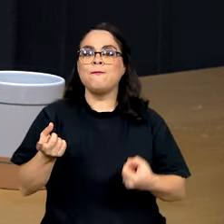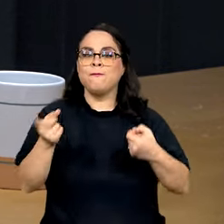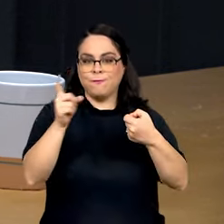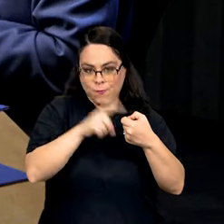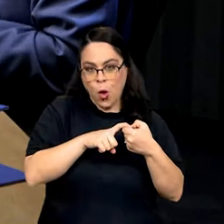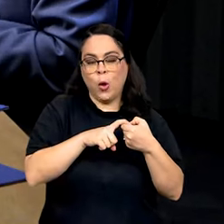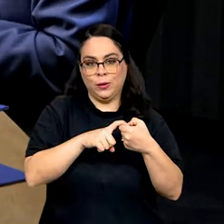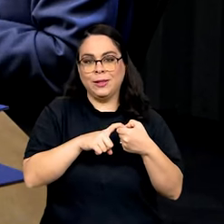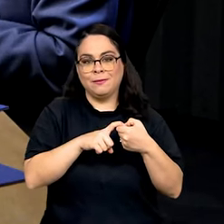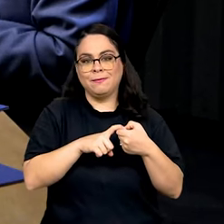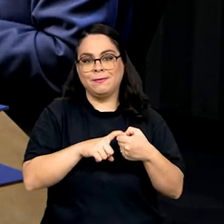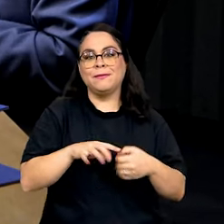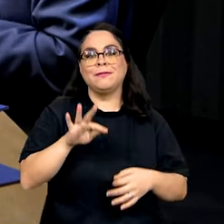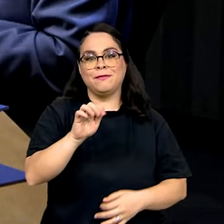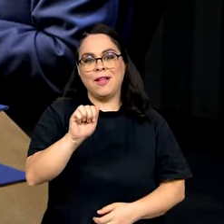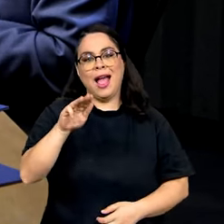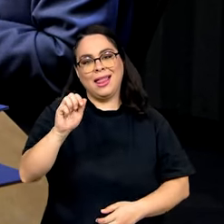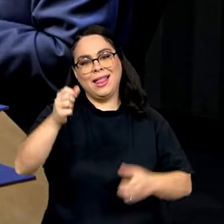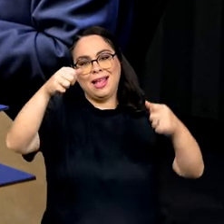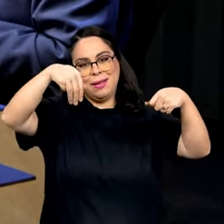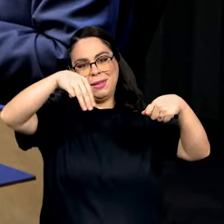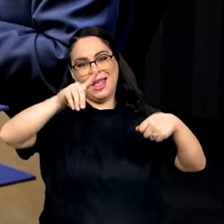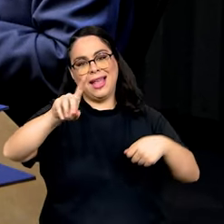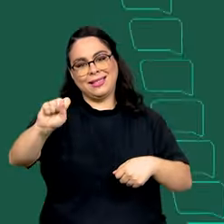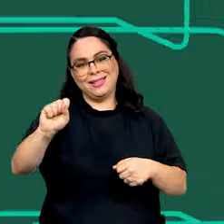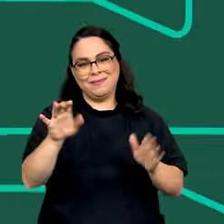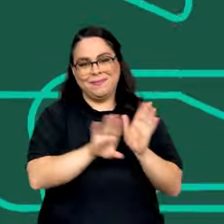daqui a pouco a gente volta com o fal MDS até lá